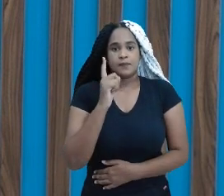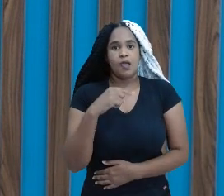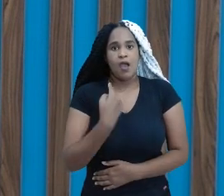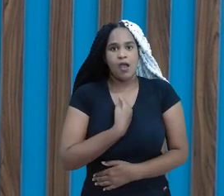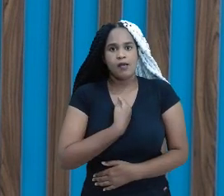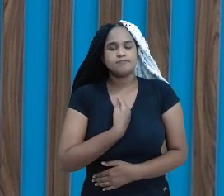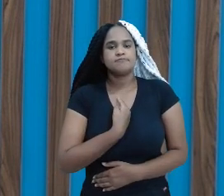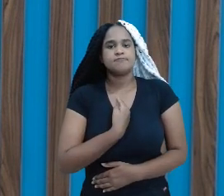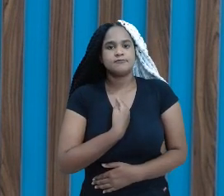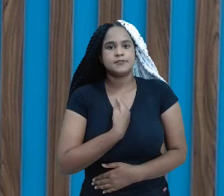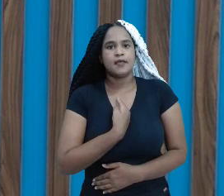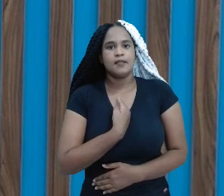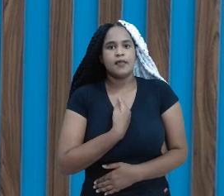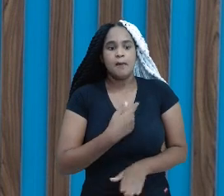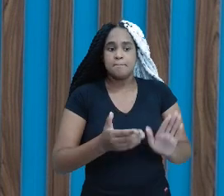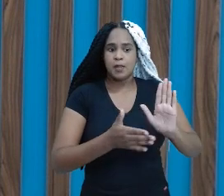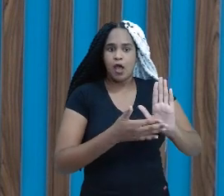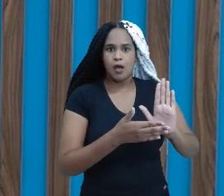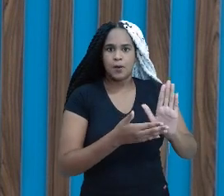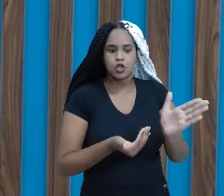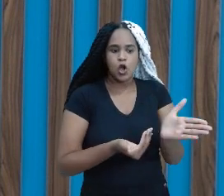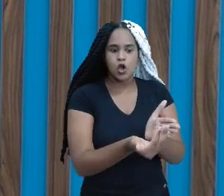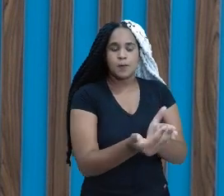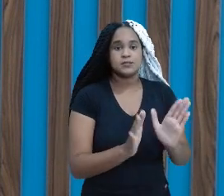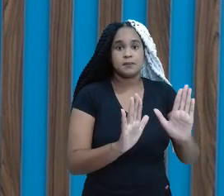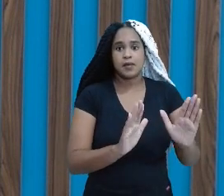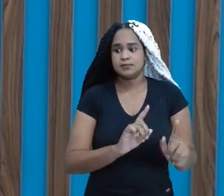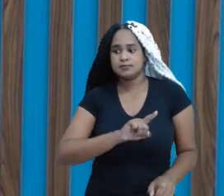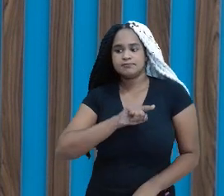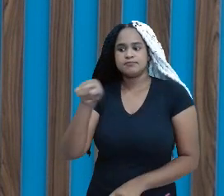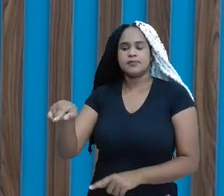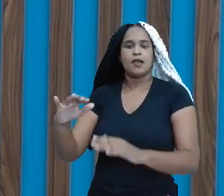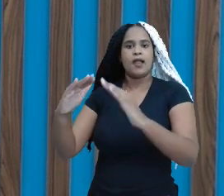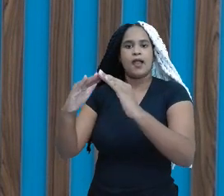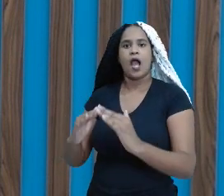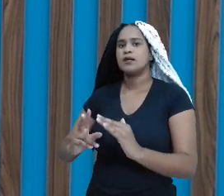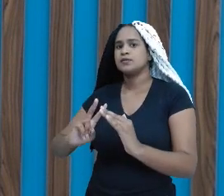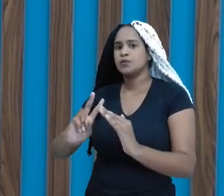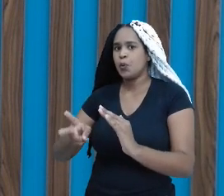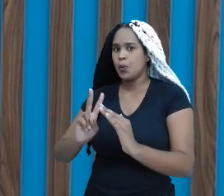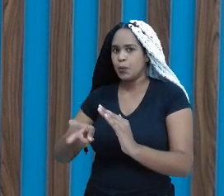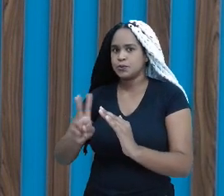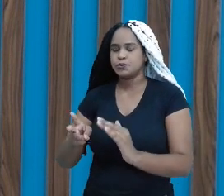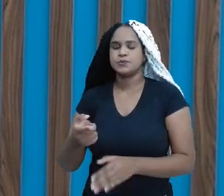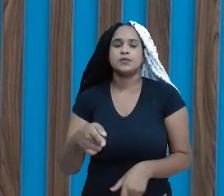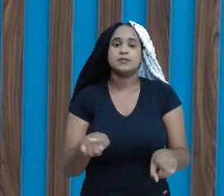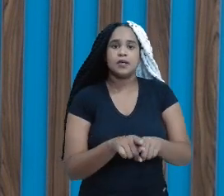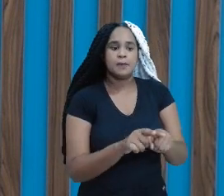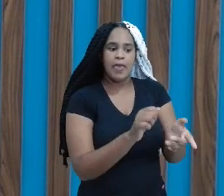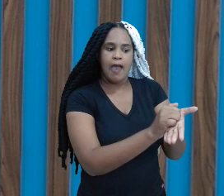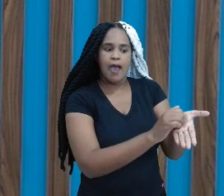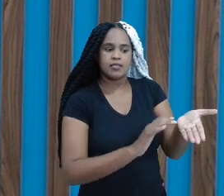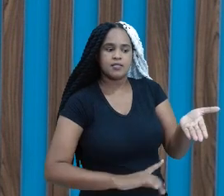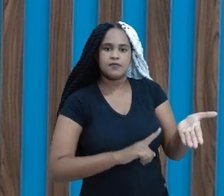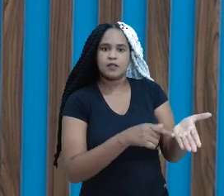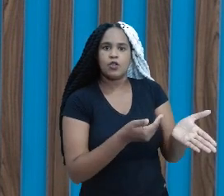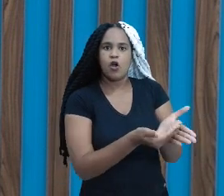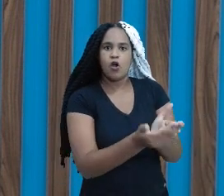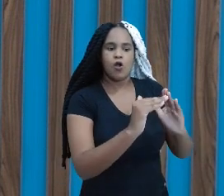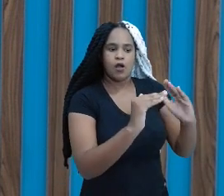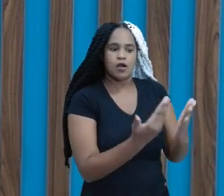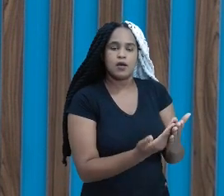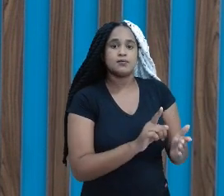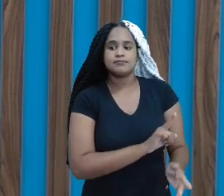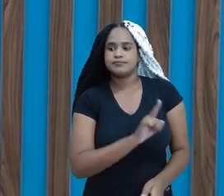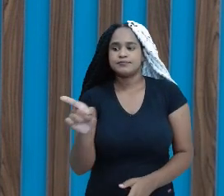vai ter uma continuidade, né? Então, e que as atividades que a gente está oferecendo, elas também podem ser